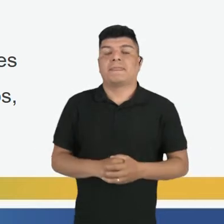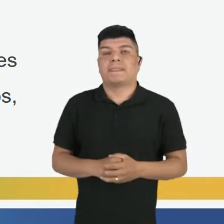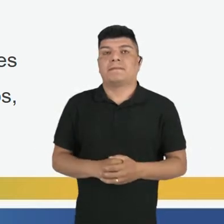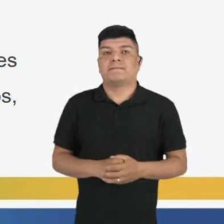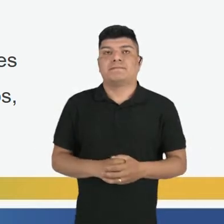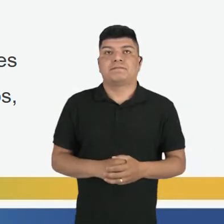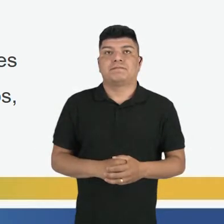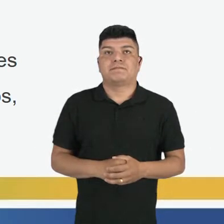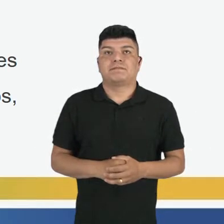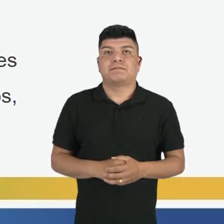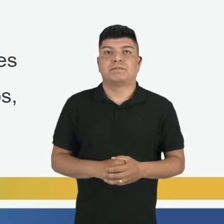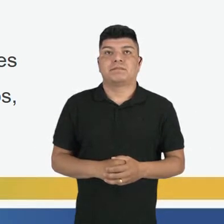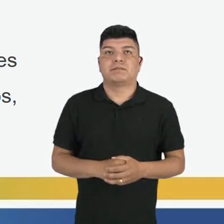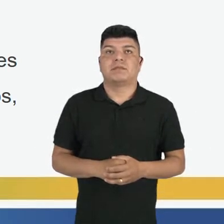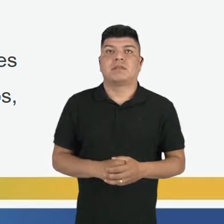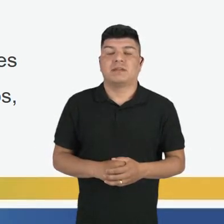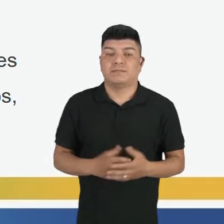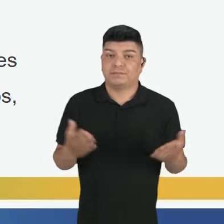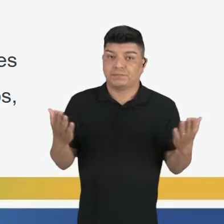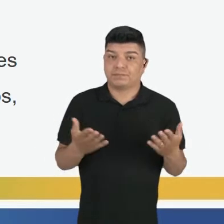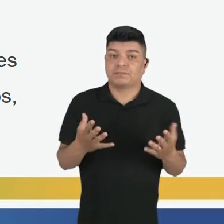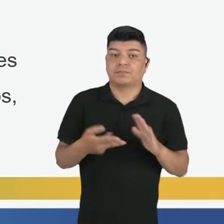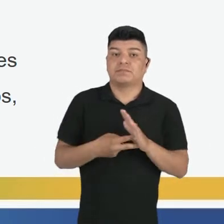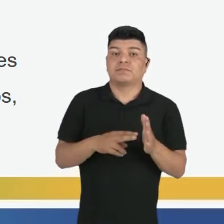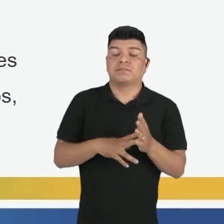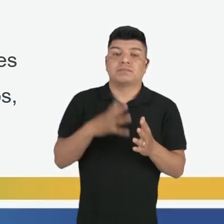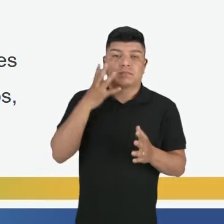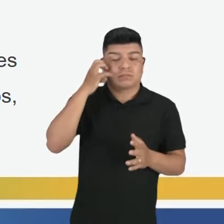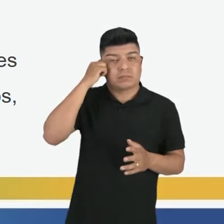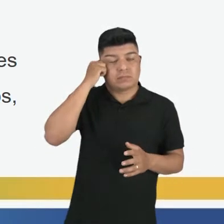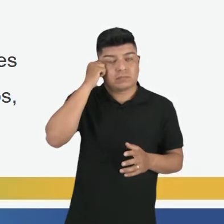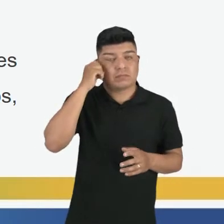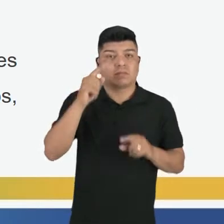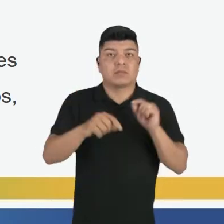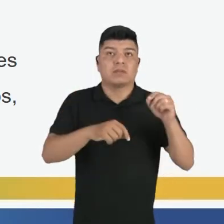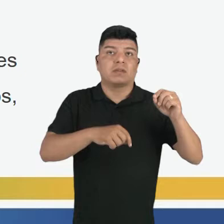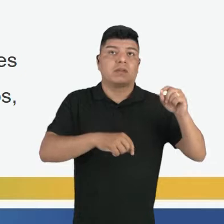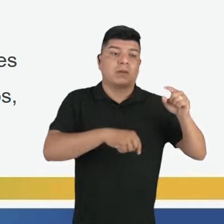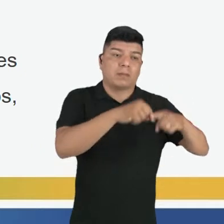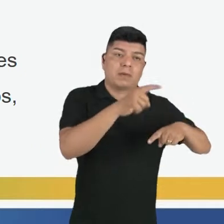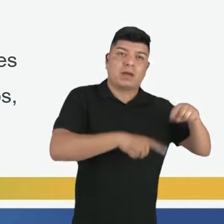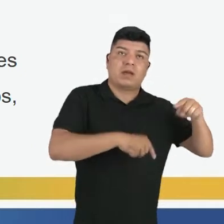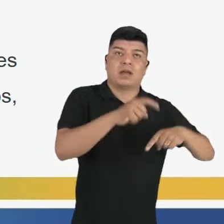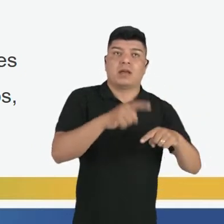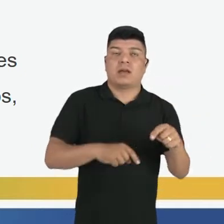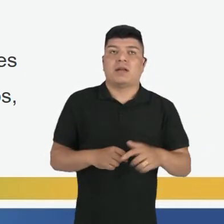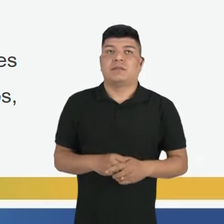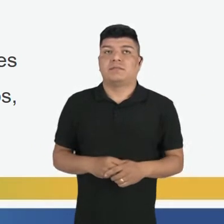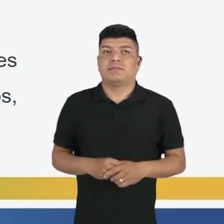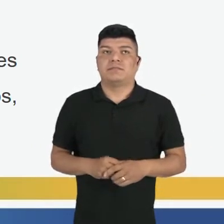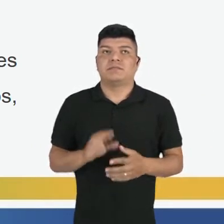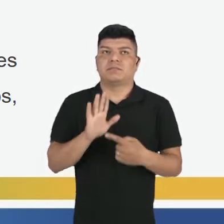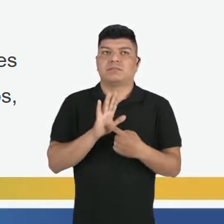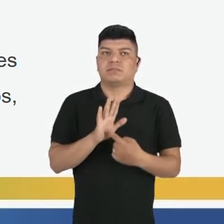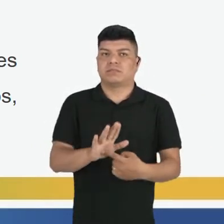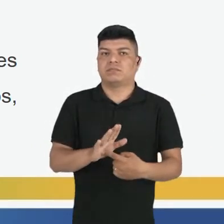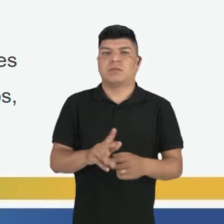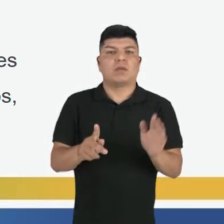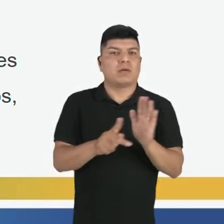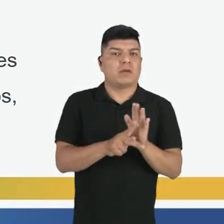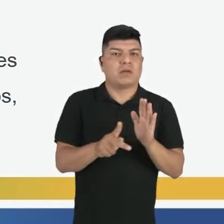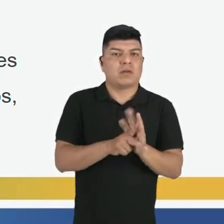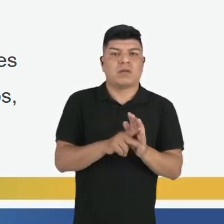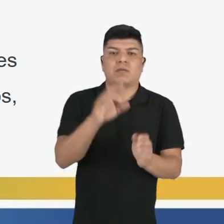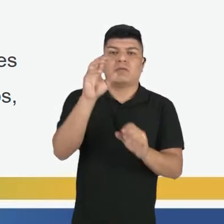nós vimos sobre o patrimônio material. Então o que é esse patrimônio material? Diz respeito aos elementos concretos